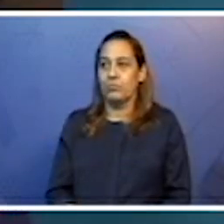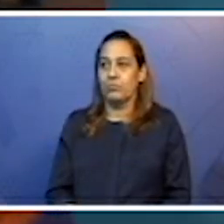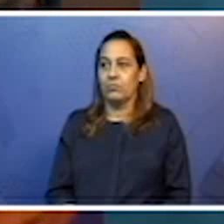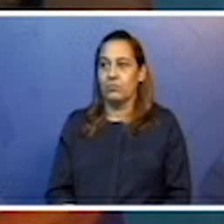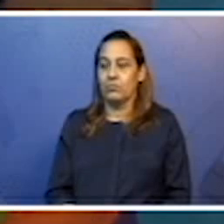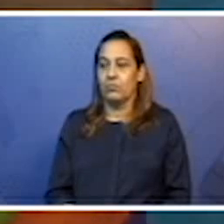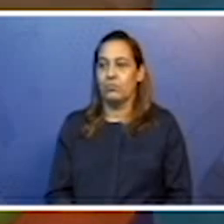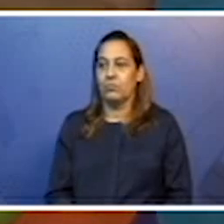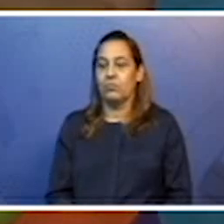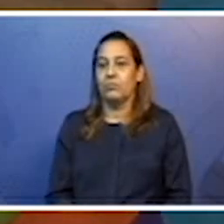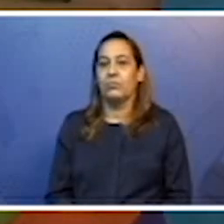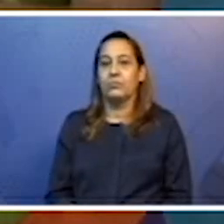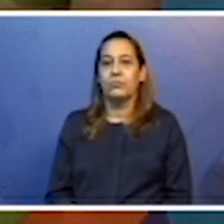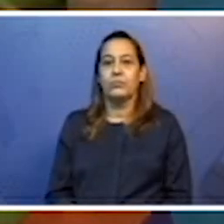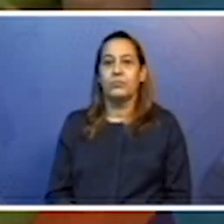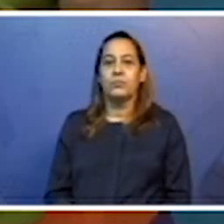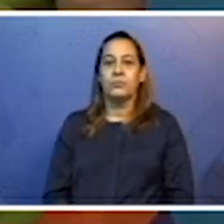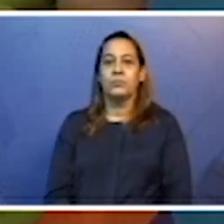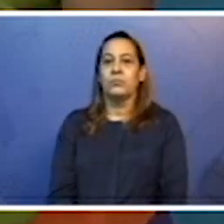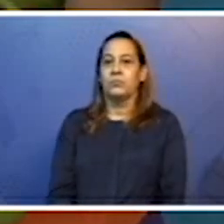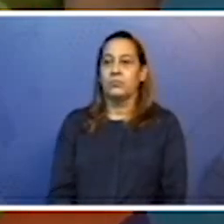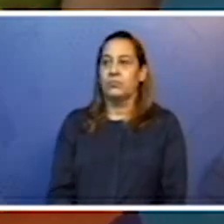nem chegou perto de acabar, né?